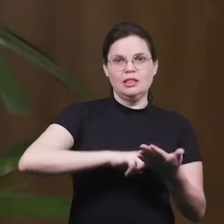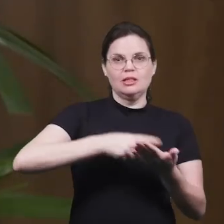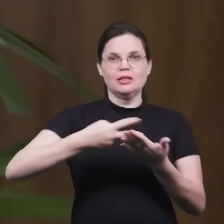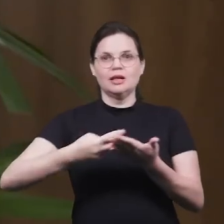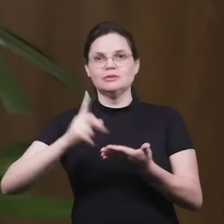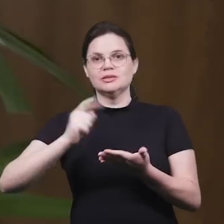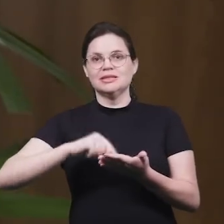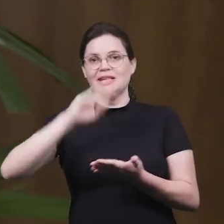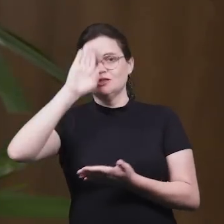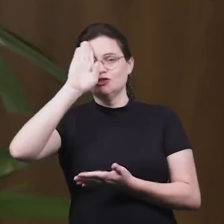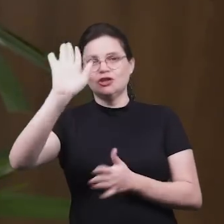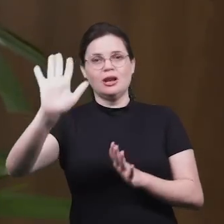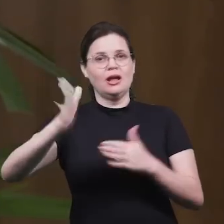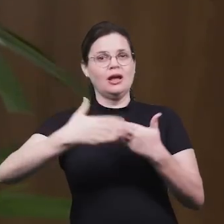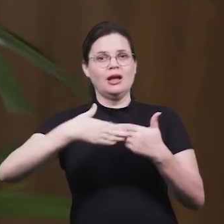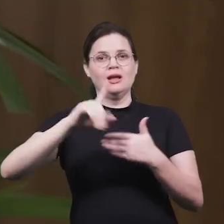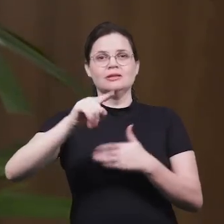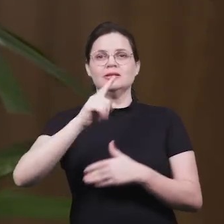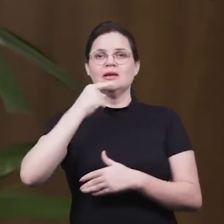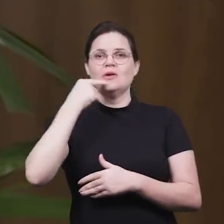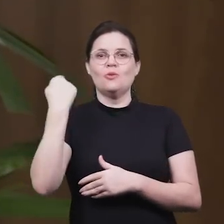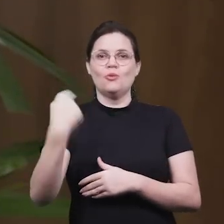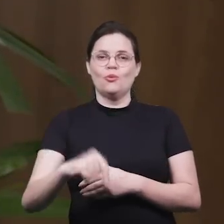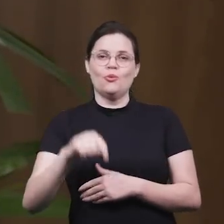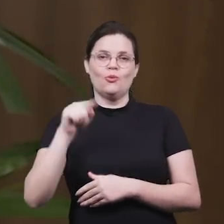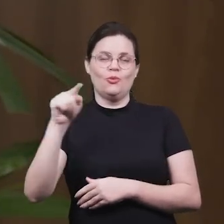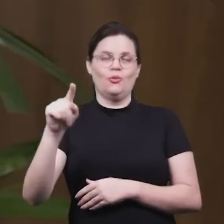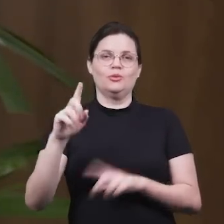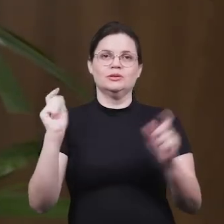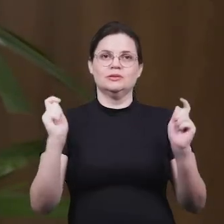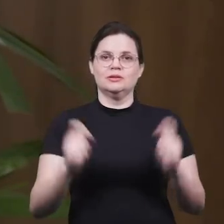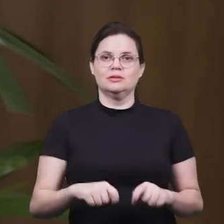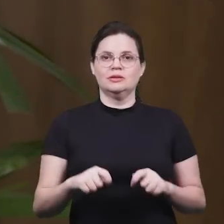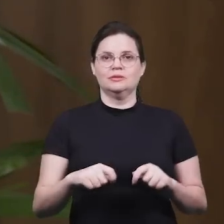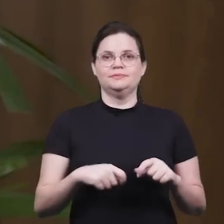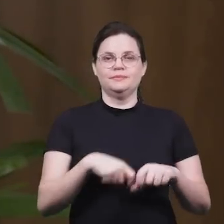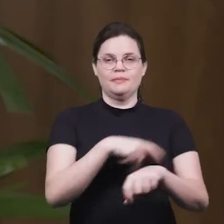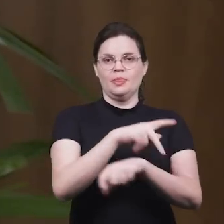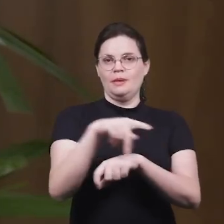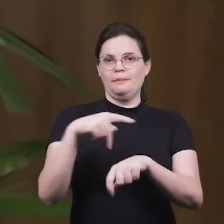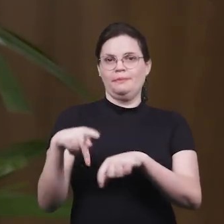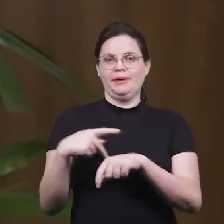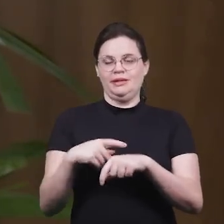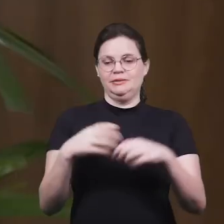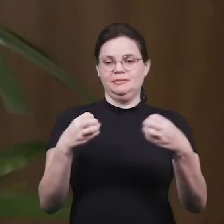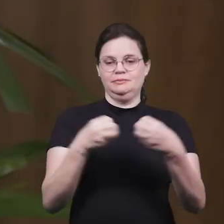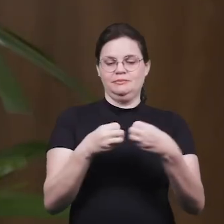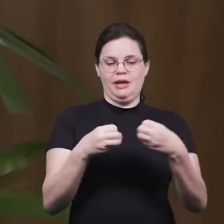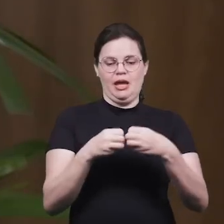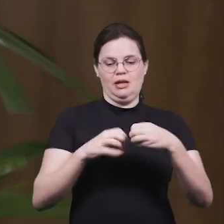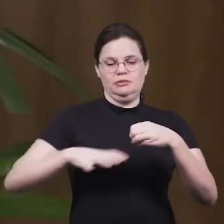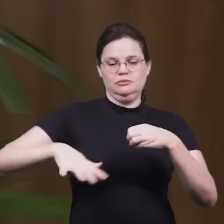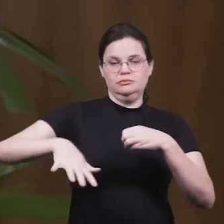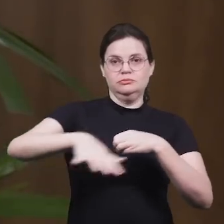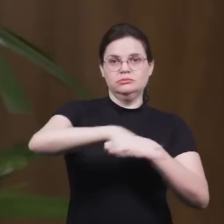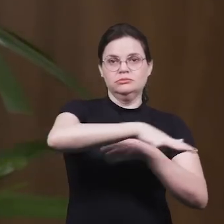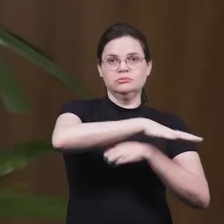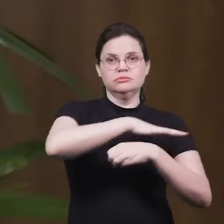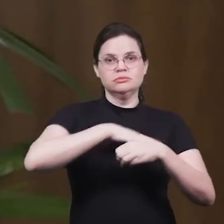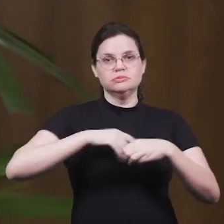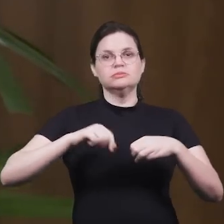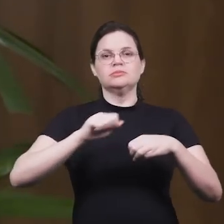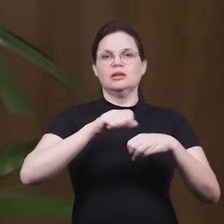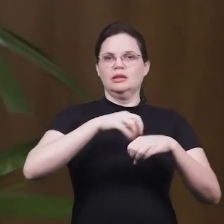russa, no nosso caso, que abrange aqueles países todos da antiga União Soviética,